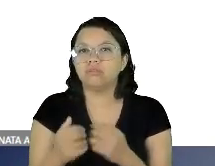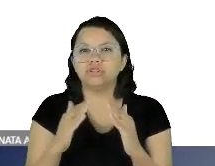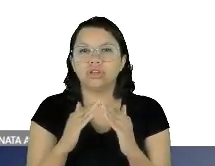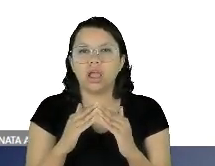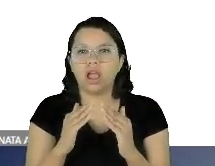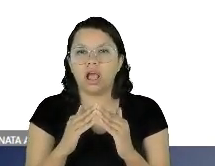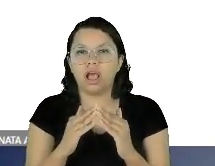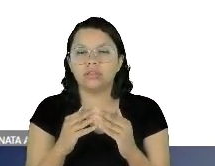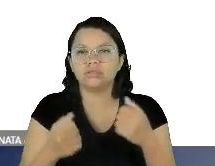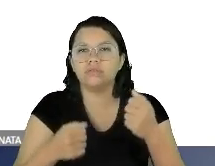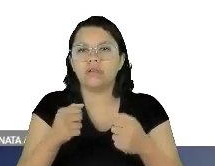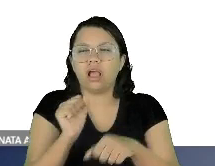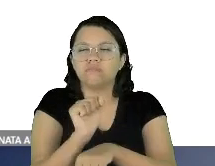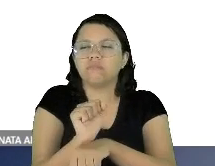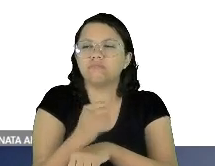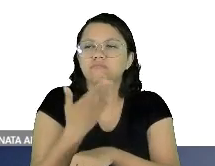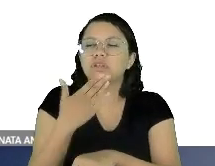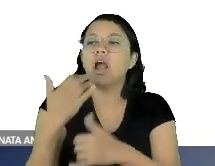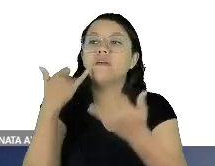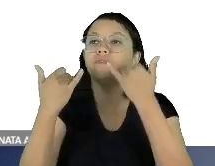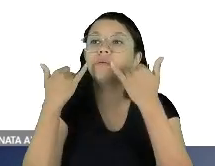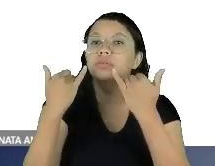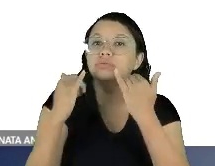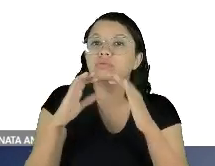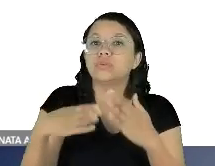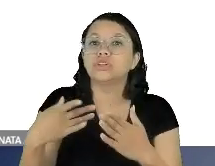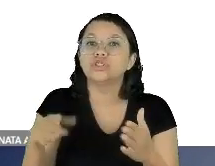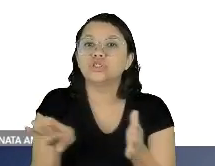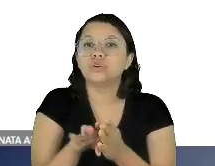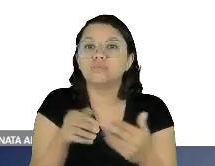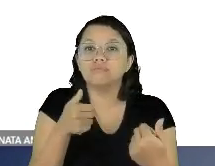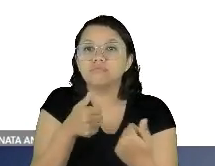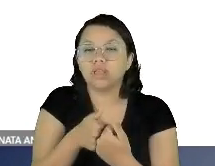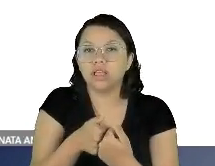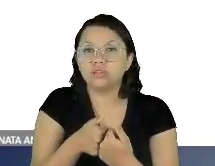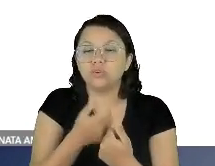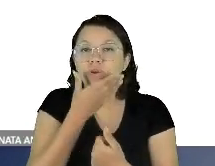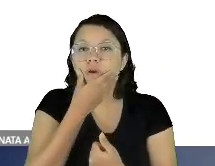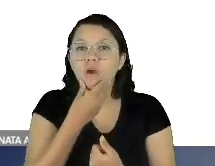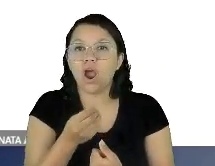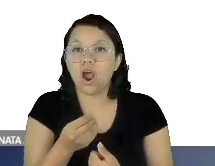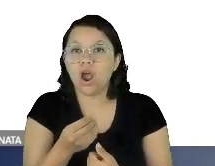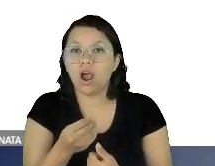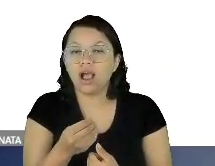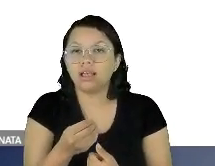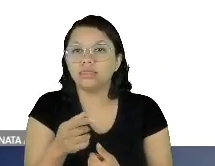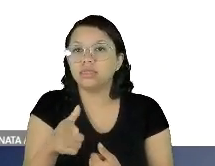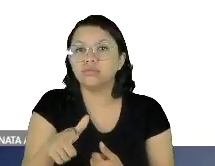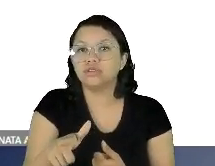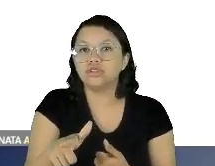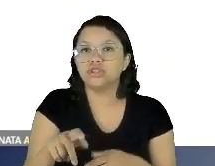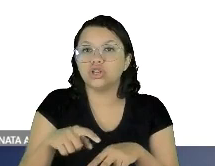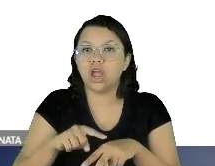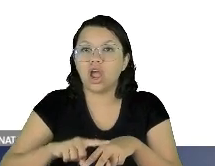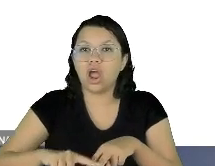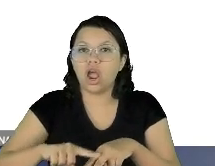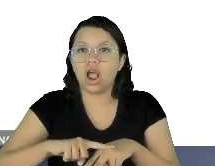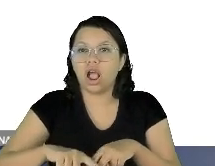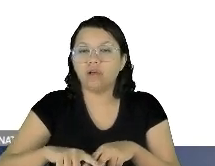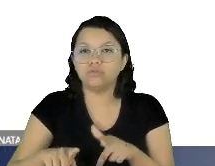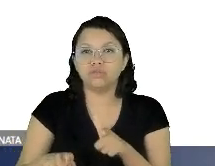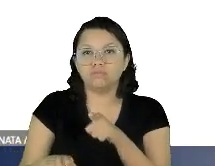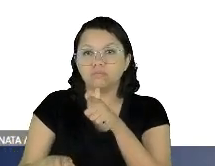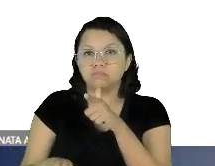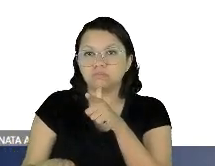pedindo informações. Quando a gente se aproximou para responder, o cara estava sem calça e de pau duro. Daí